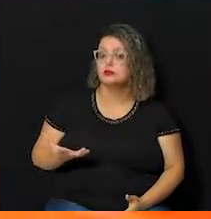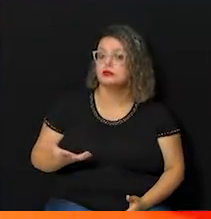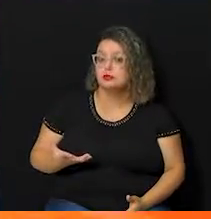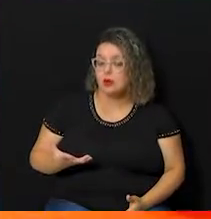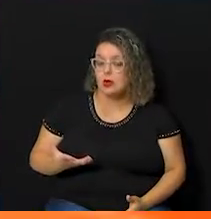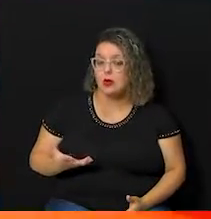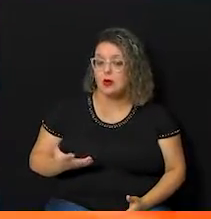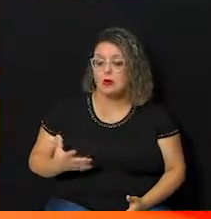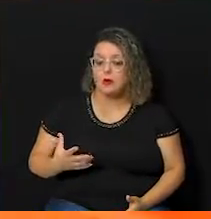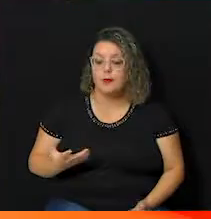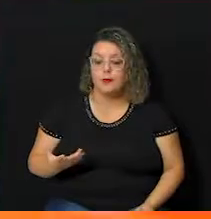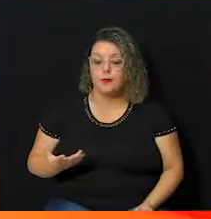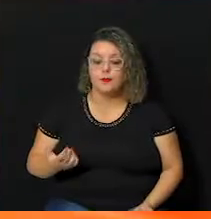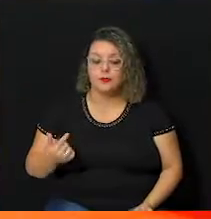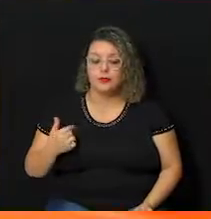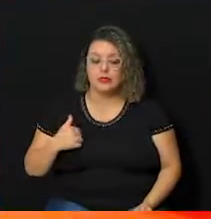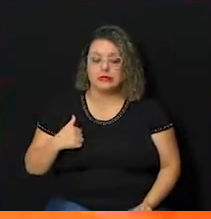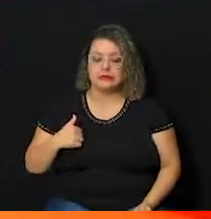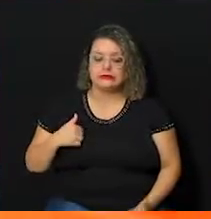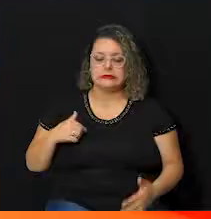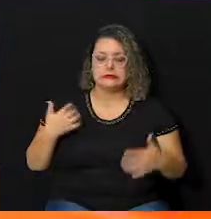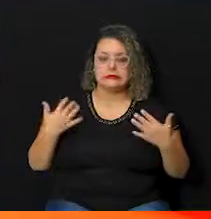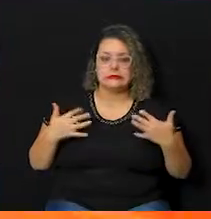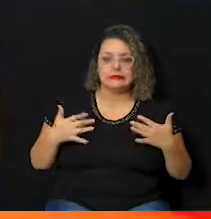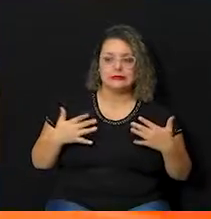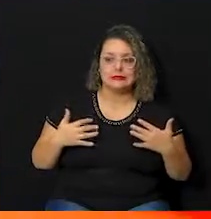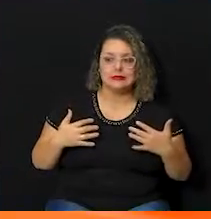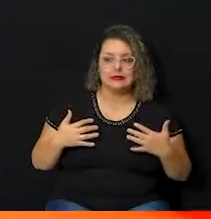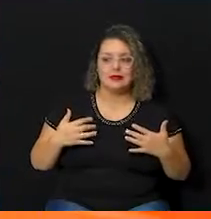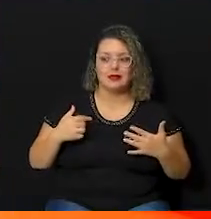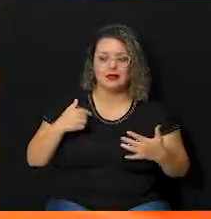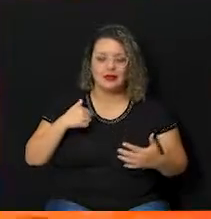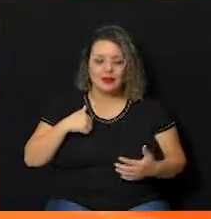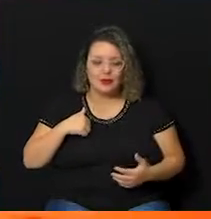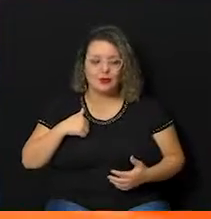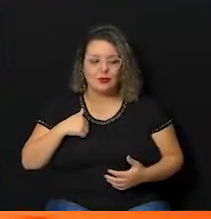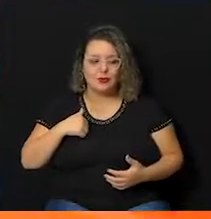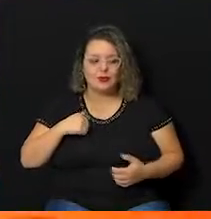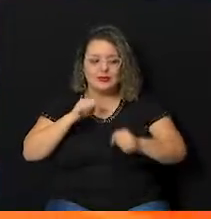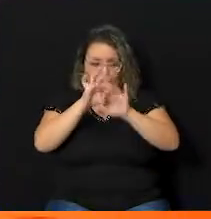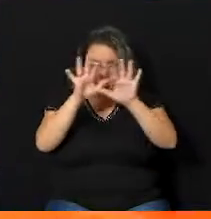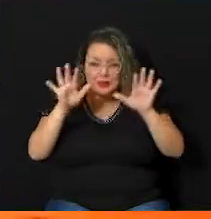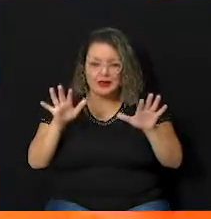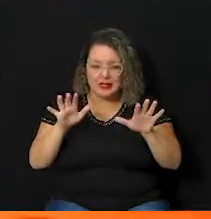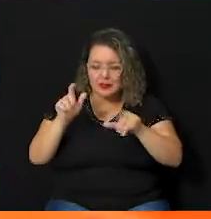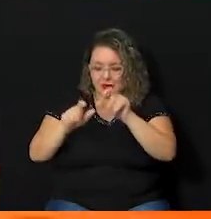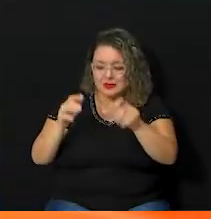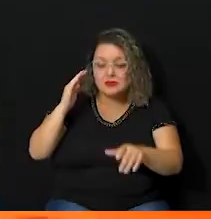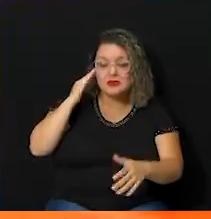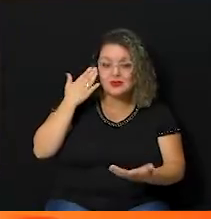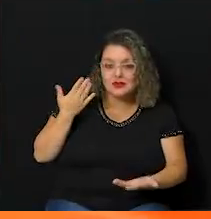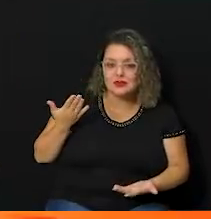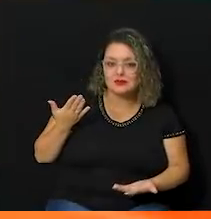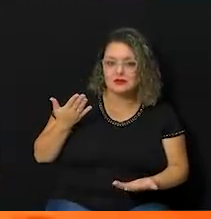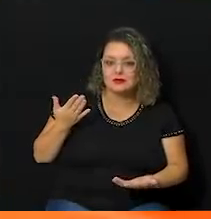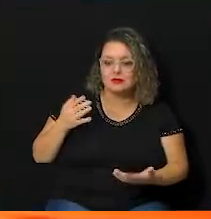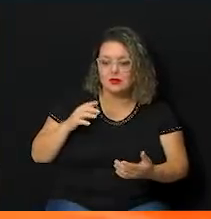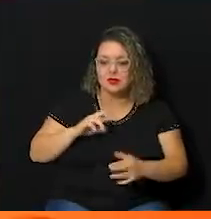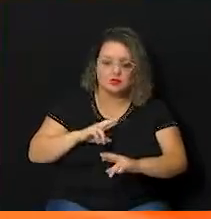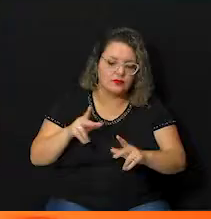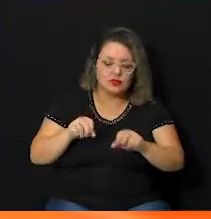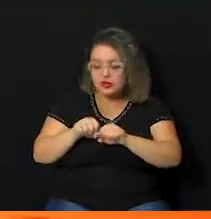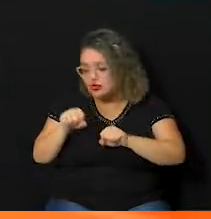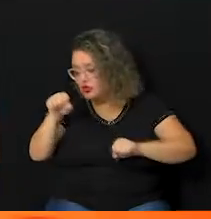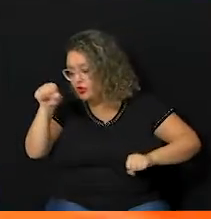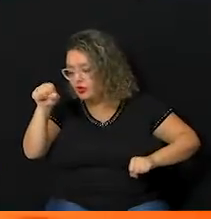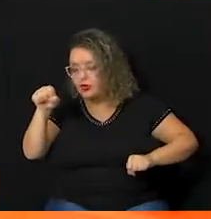esse questionamento de, será que eu estou me fazendo entender para a pessoa? Porque uma coisa é você contar uma história de um super-herói ou uma história de